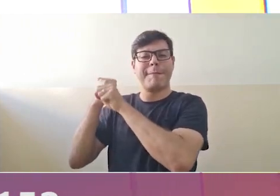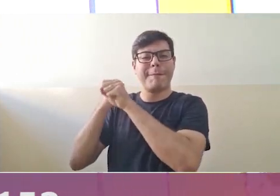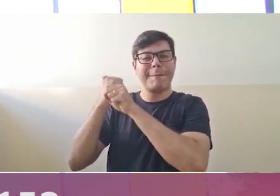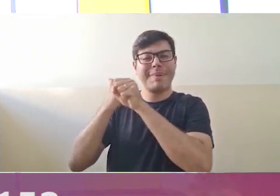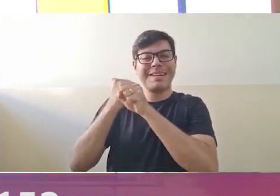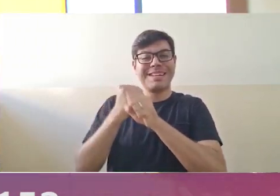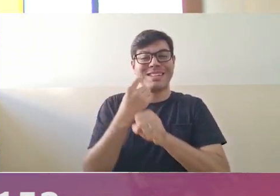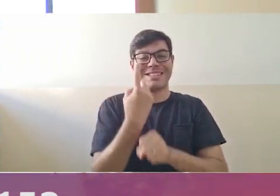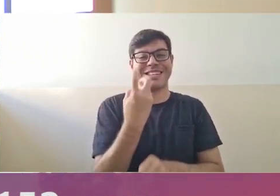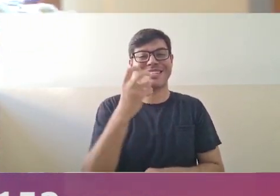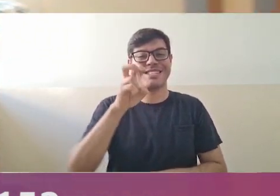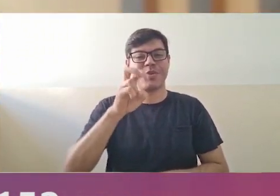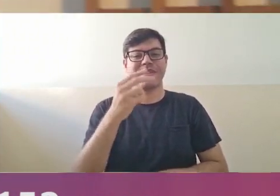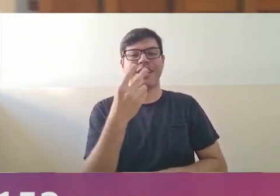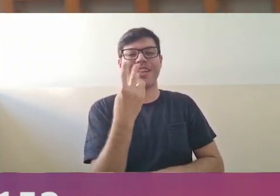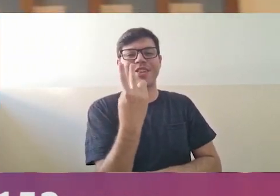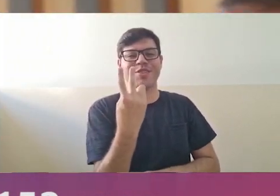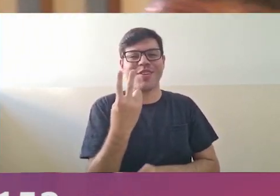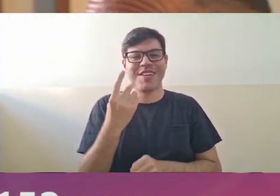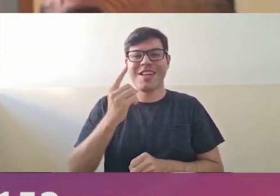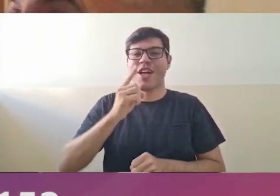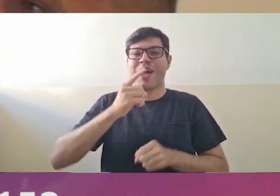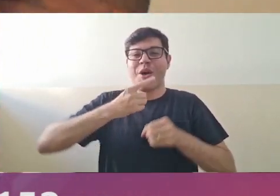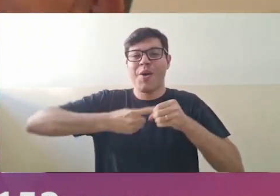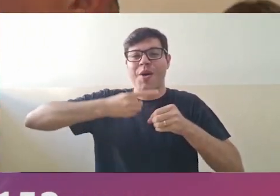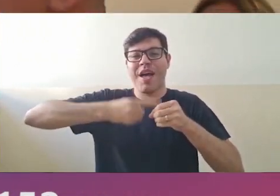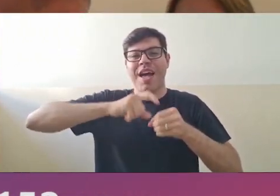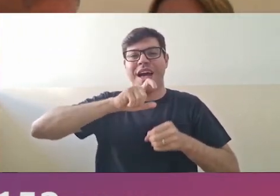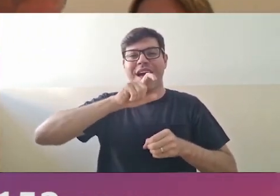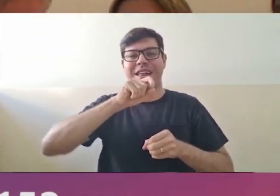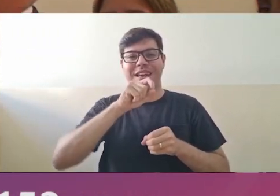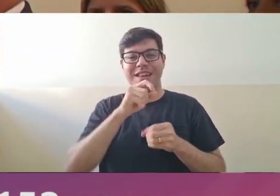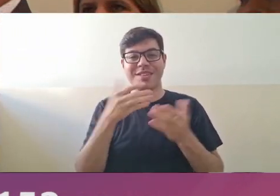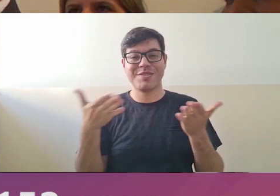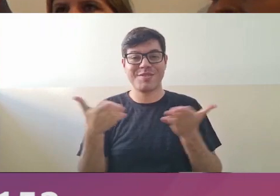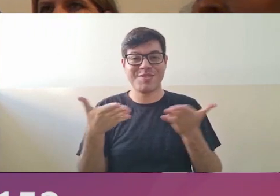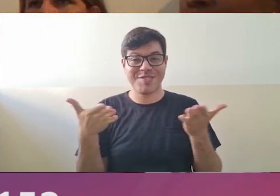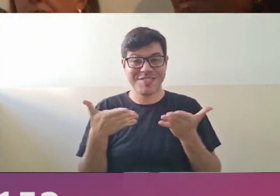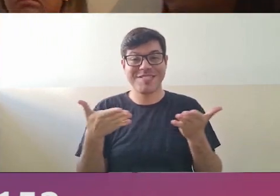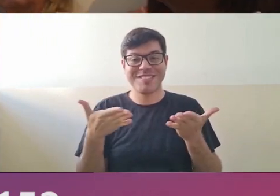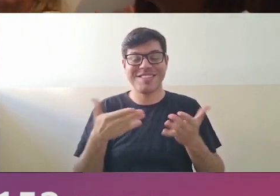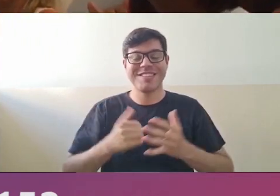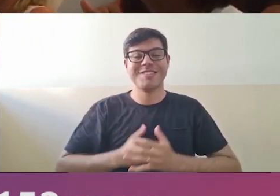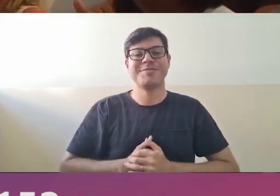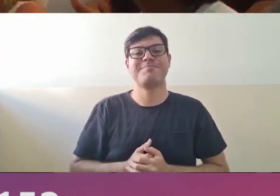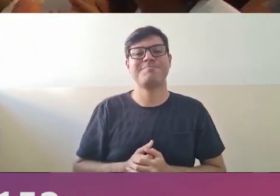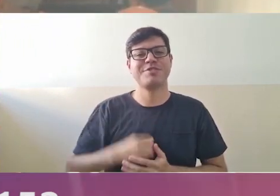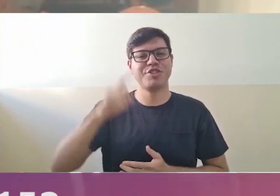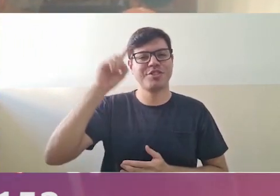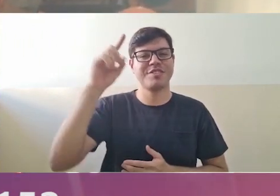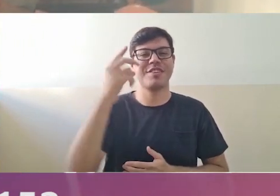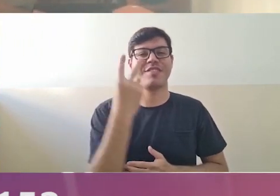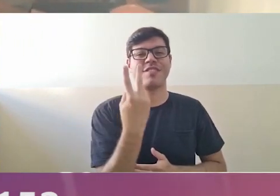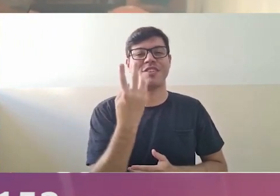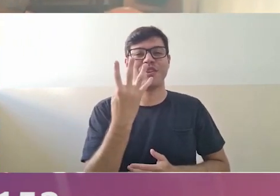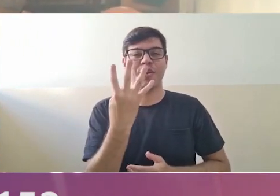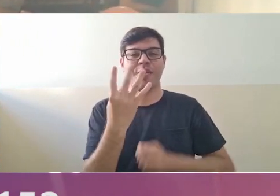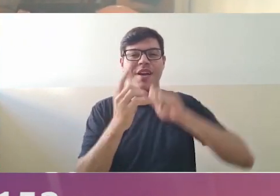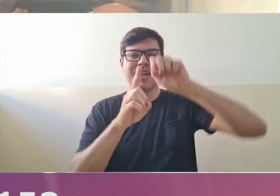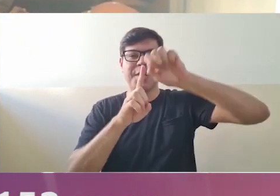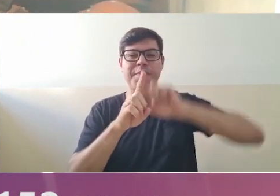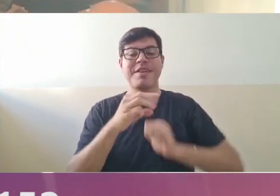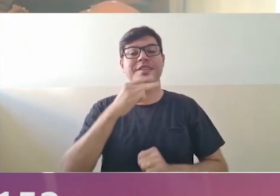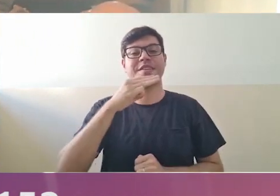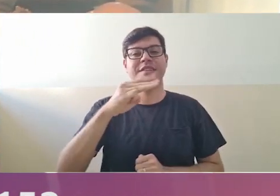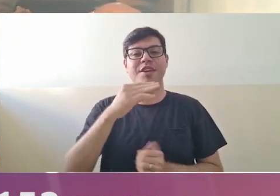As celebrações pelos 152 anos de emancipação político-administrativa de Araras, comemorados hoje,